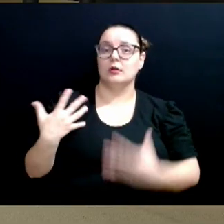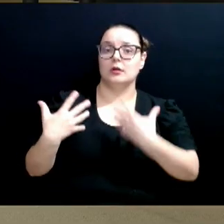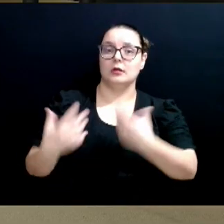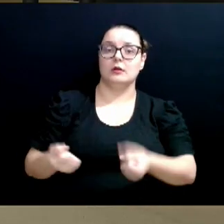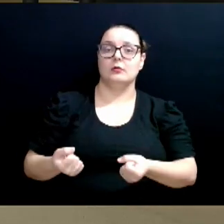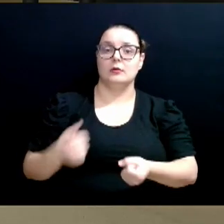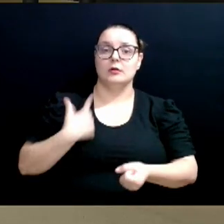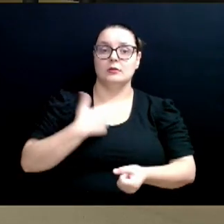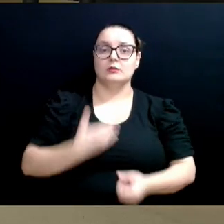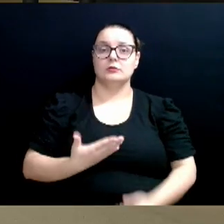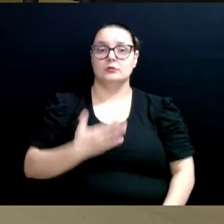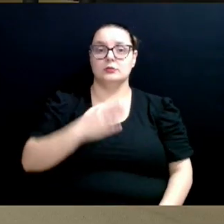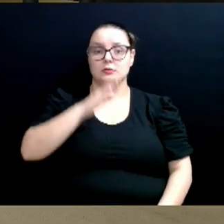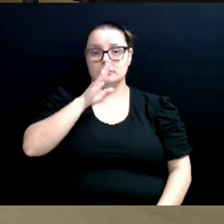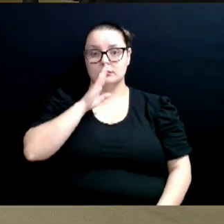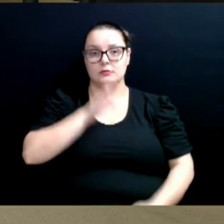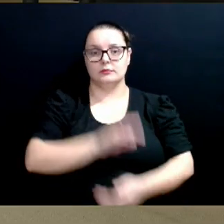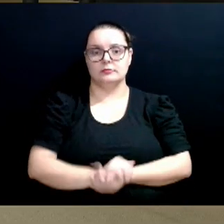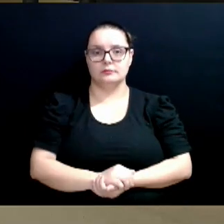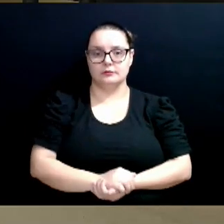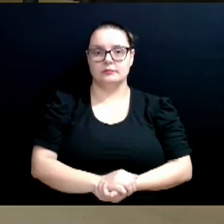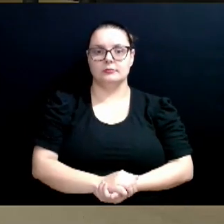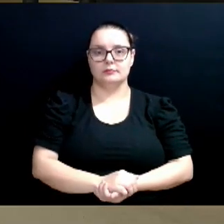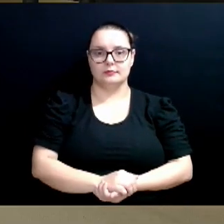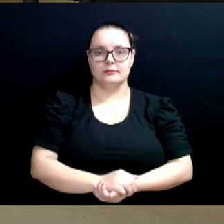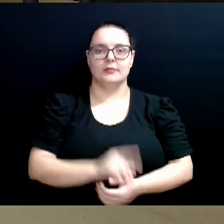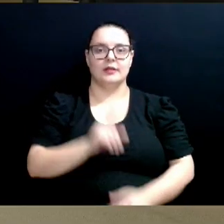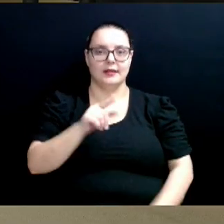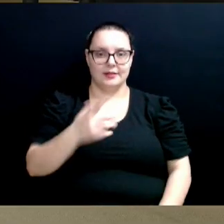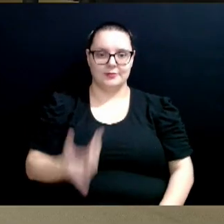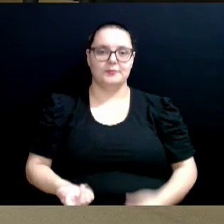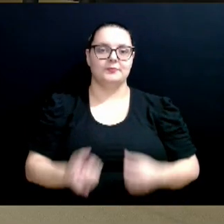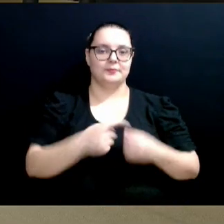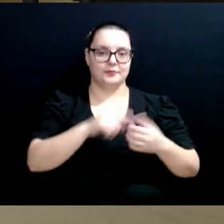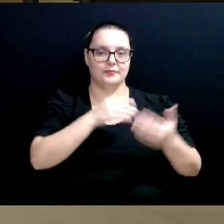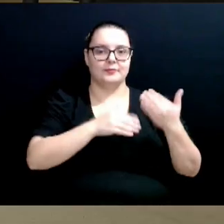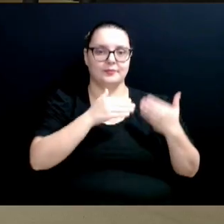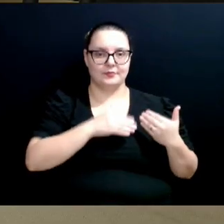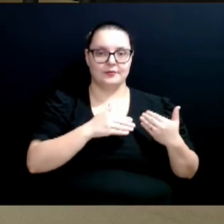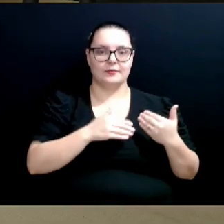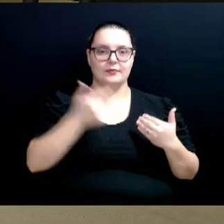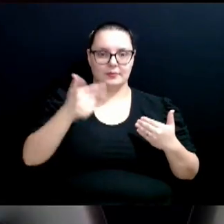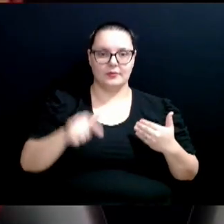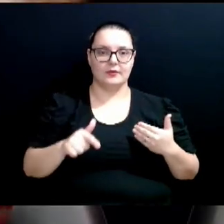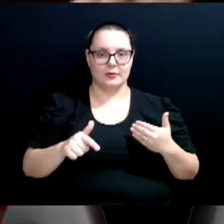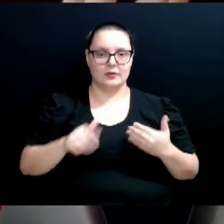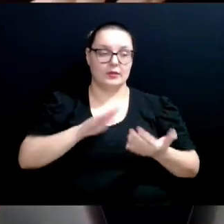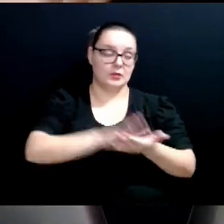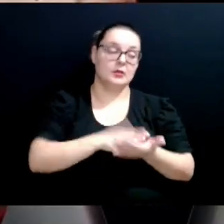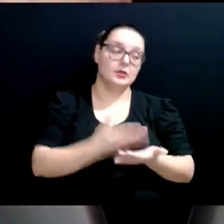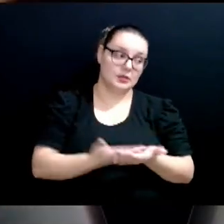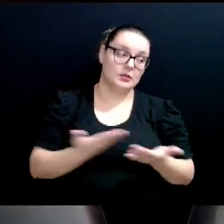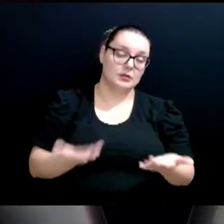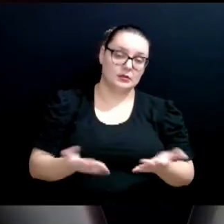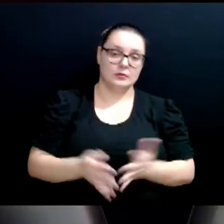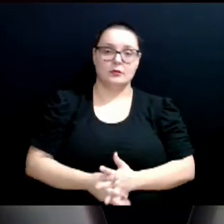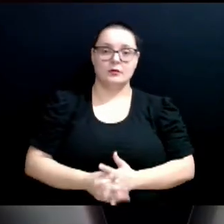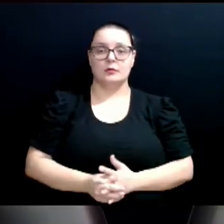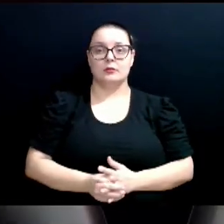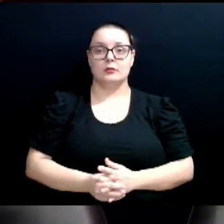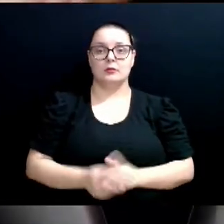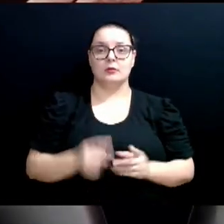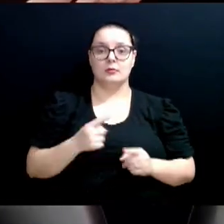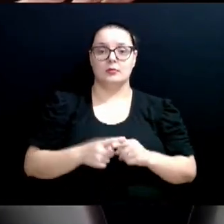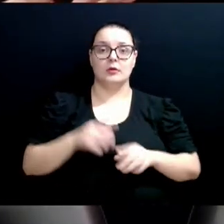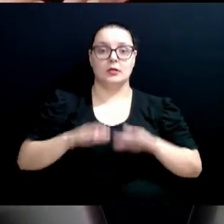silêncio? Aí a gente volta um pouquinho novamente à interpretação, né, Uhum, porque muitas vezes essa